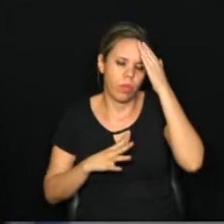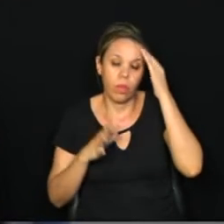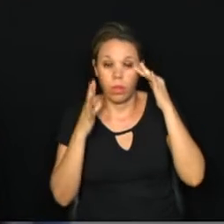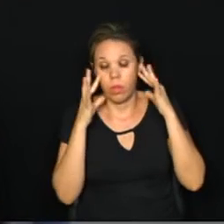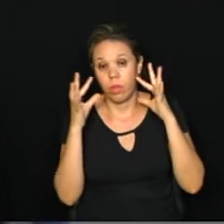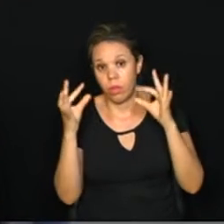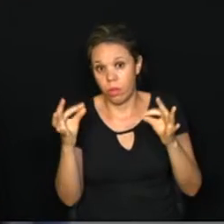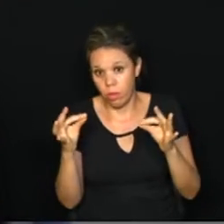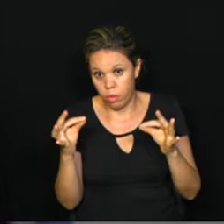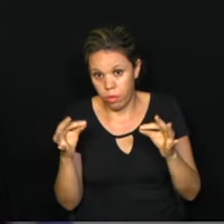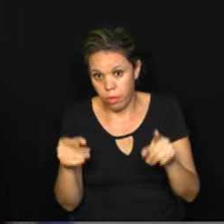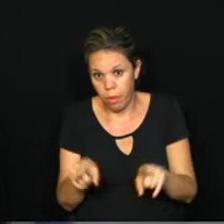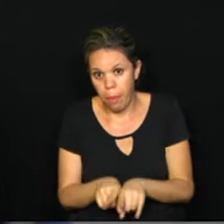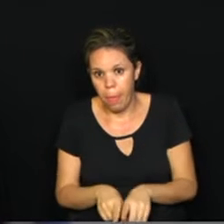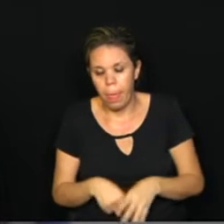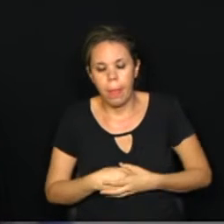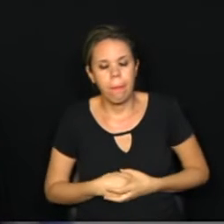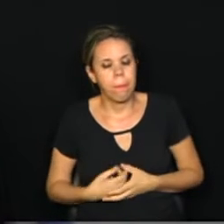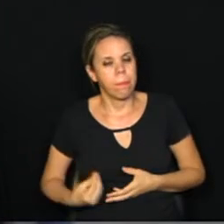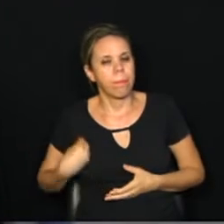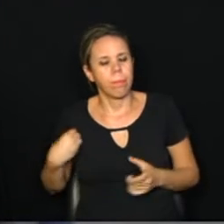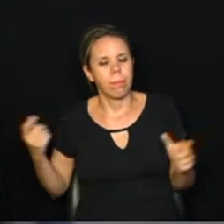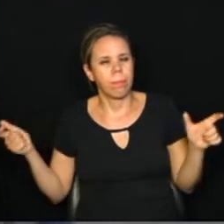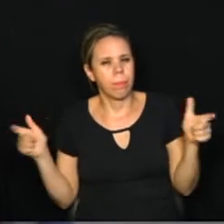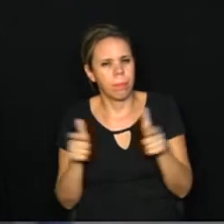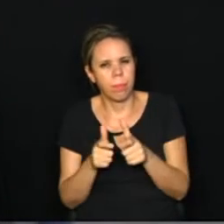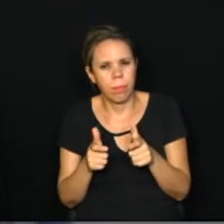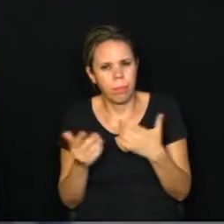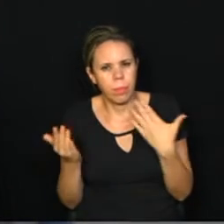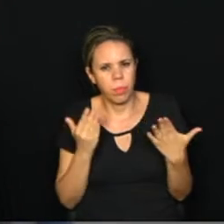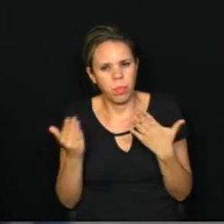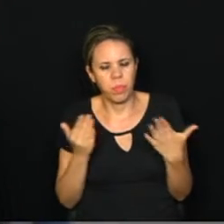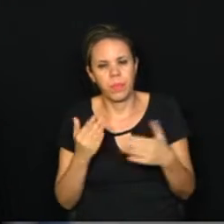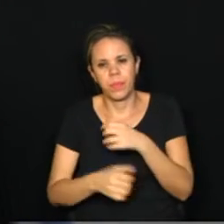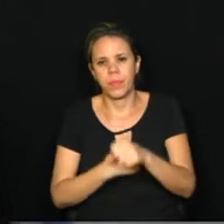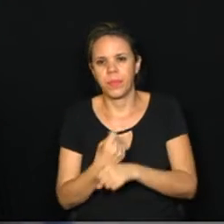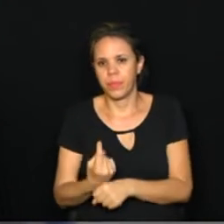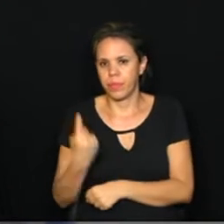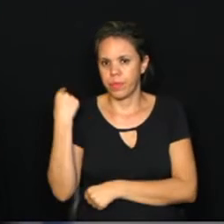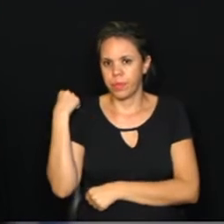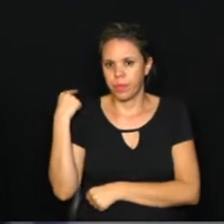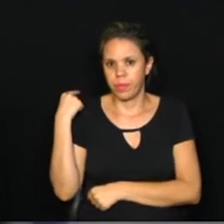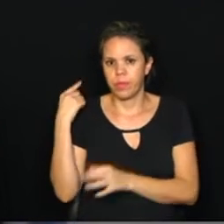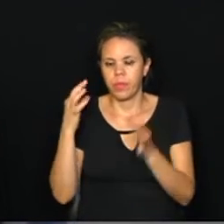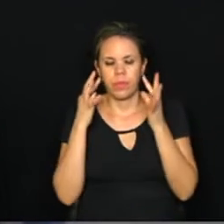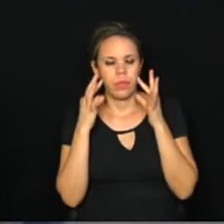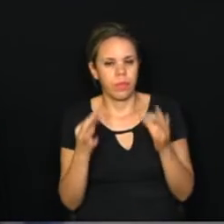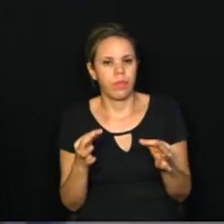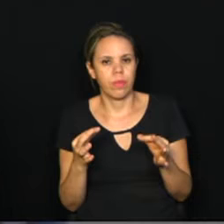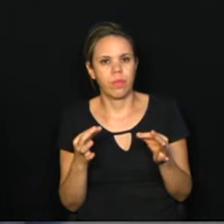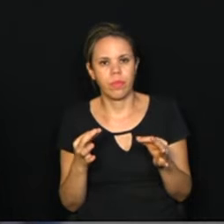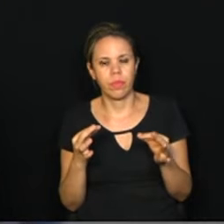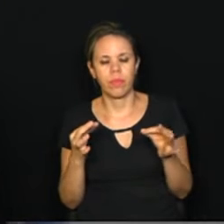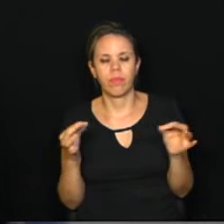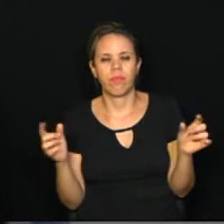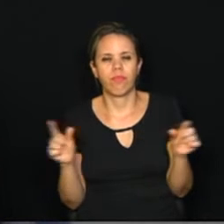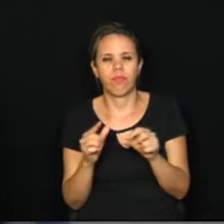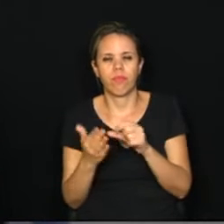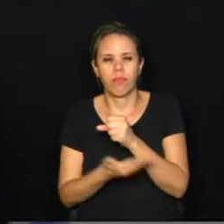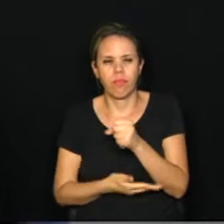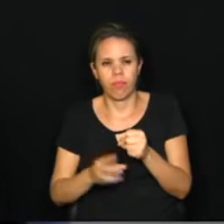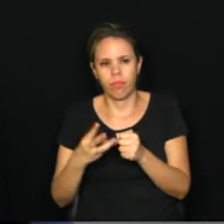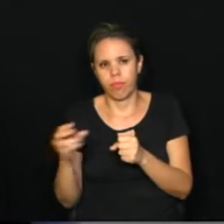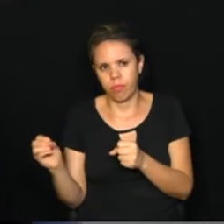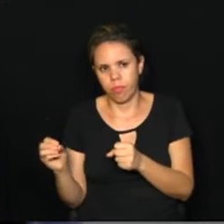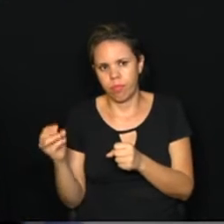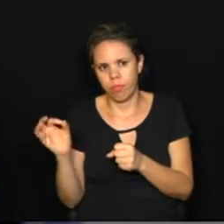atenção, também, eles estão menores do que em relação ao ano passado. Estado de atenção, a umidade abaixo de